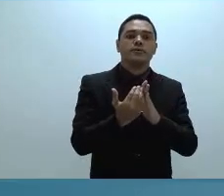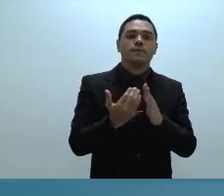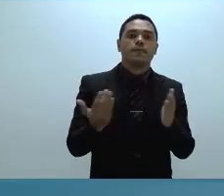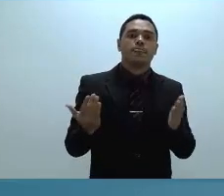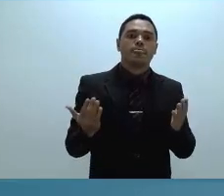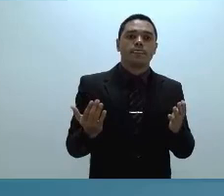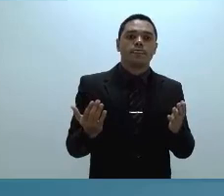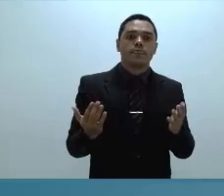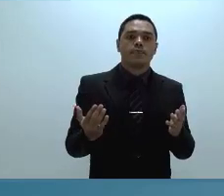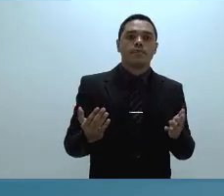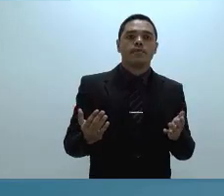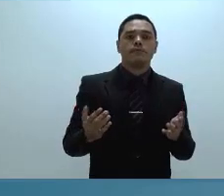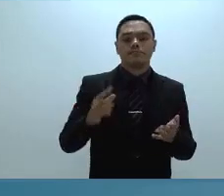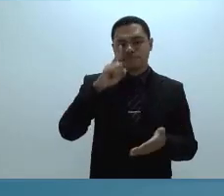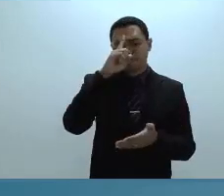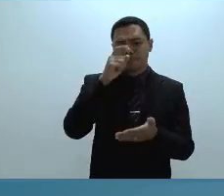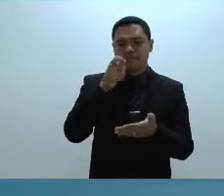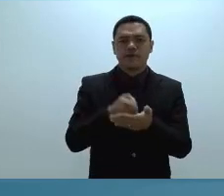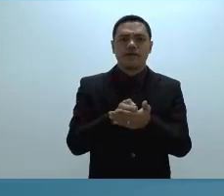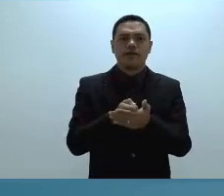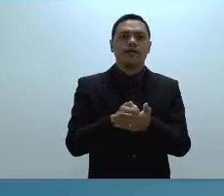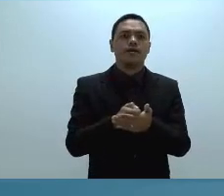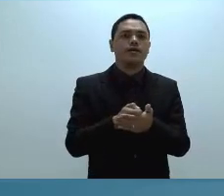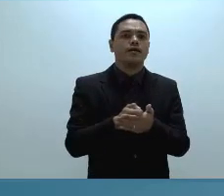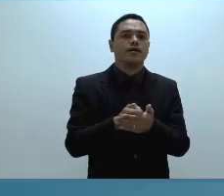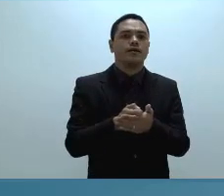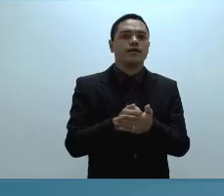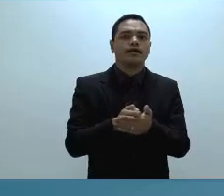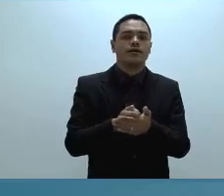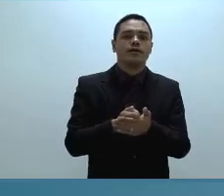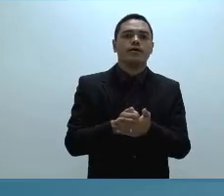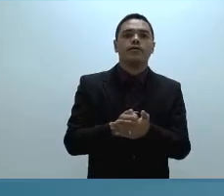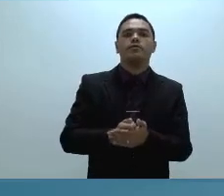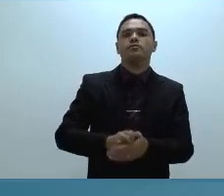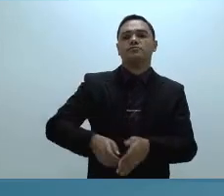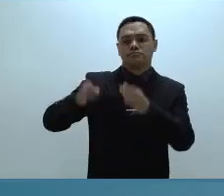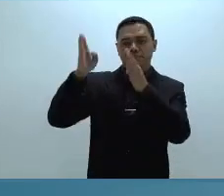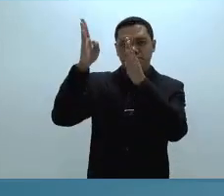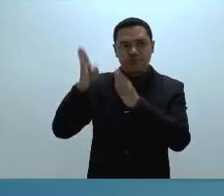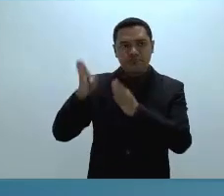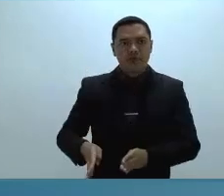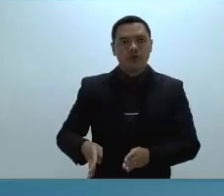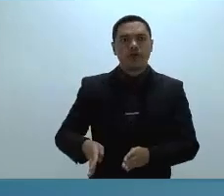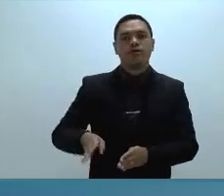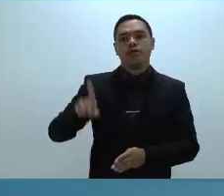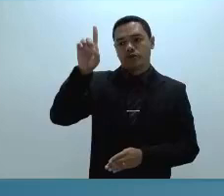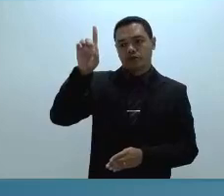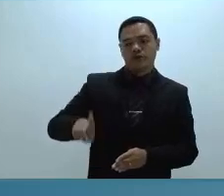incidir simultaneamente preceitos de direito público e de direito privado.